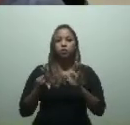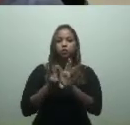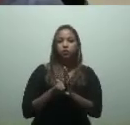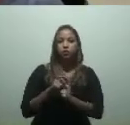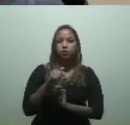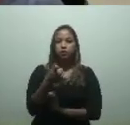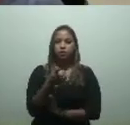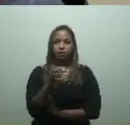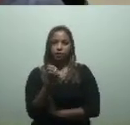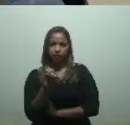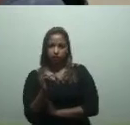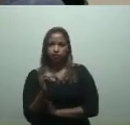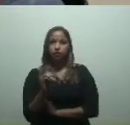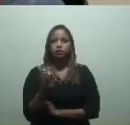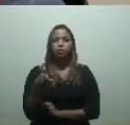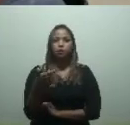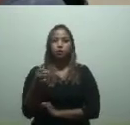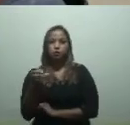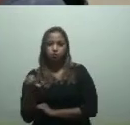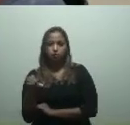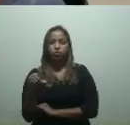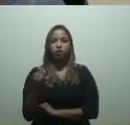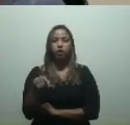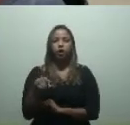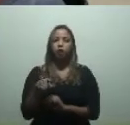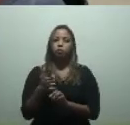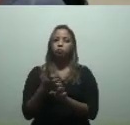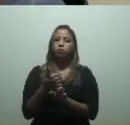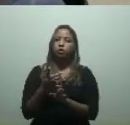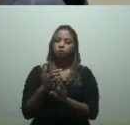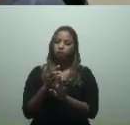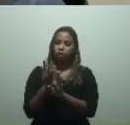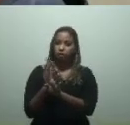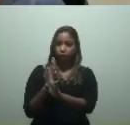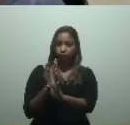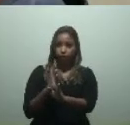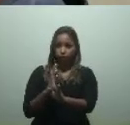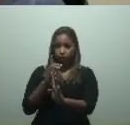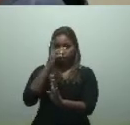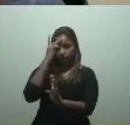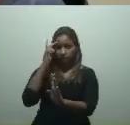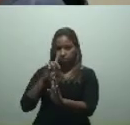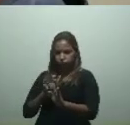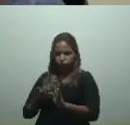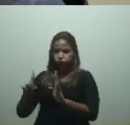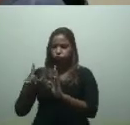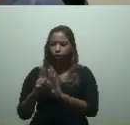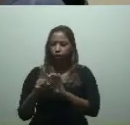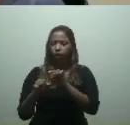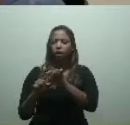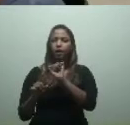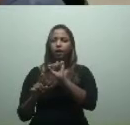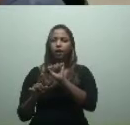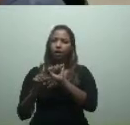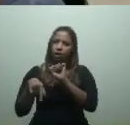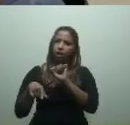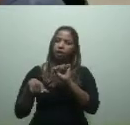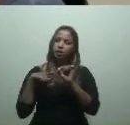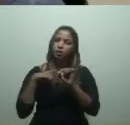161/2019 dispõe sobre o atendimento preferencial às pessoas que realizem tratamento